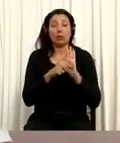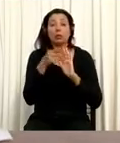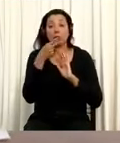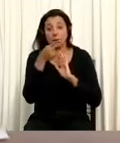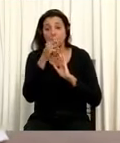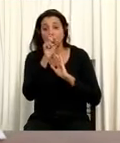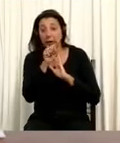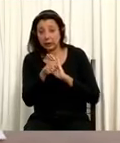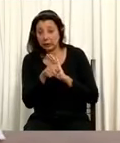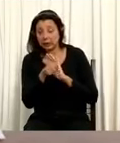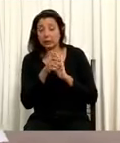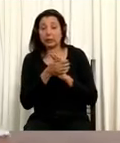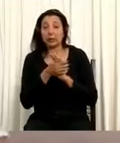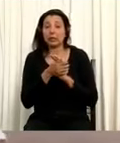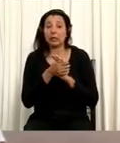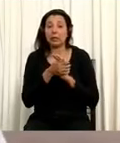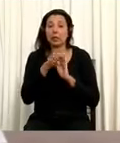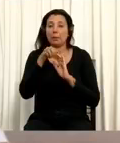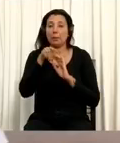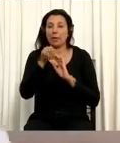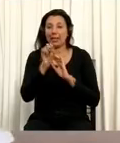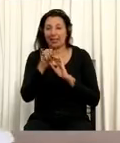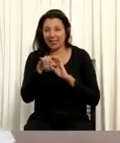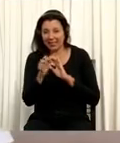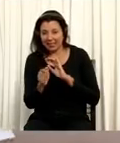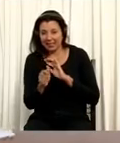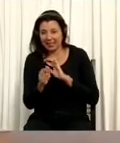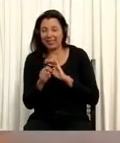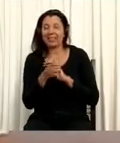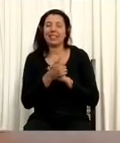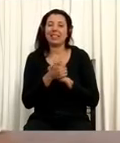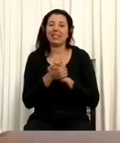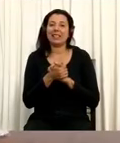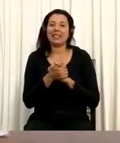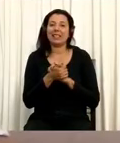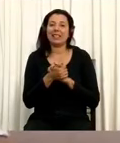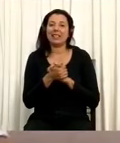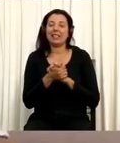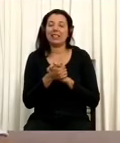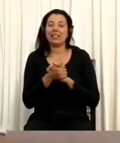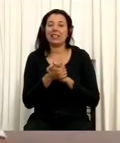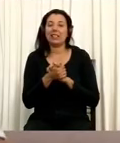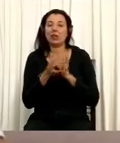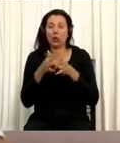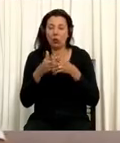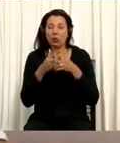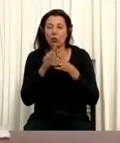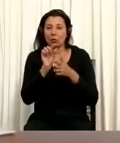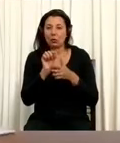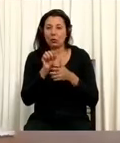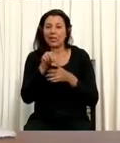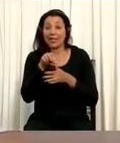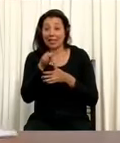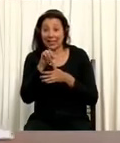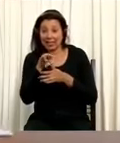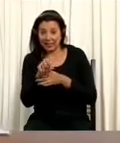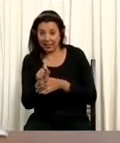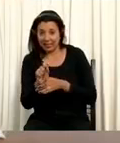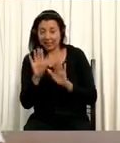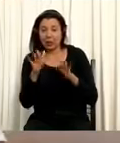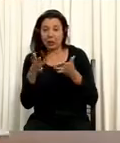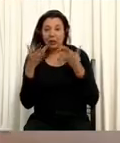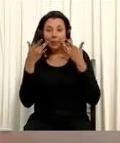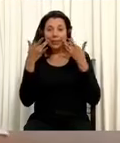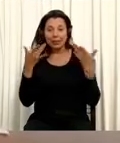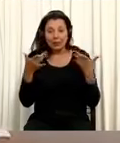colocou a Nayá, né, o nome Nayá, eu confundi um pouco. Nayá, que é a nossa